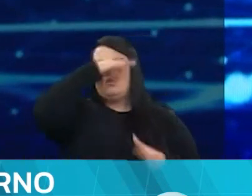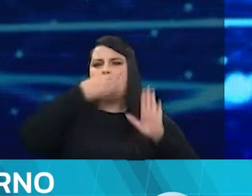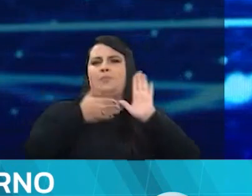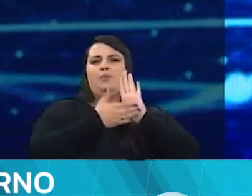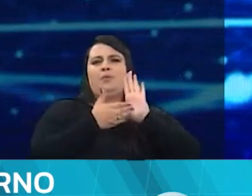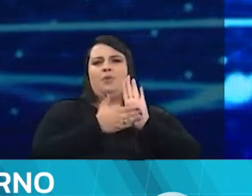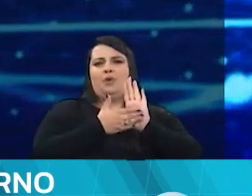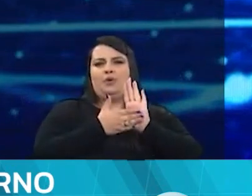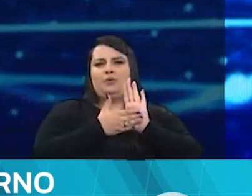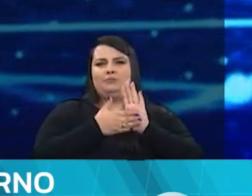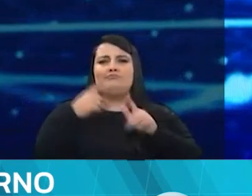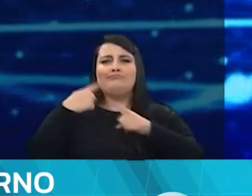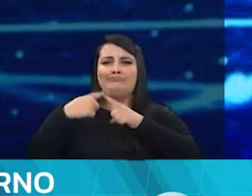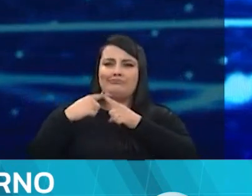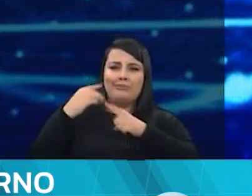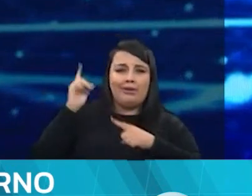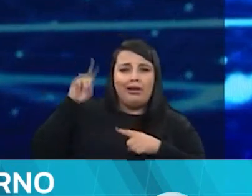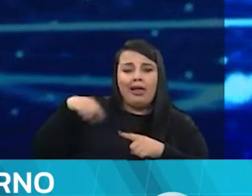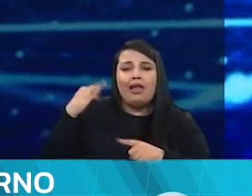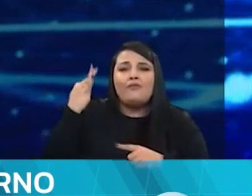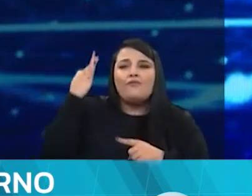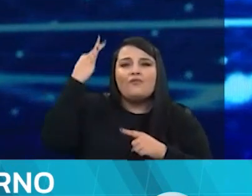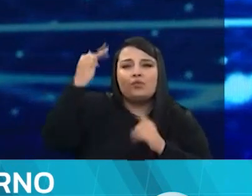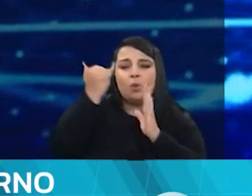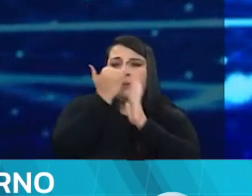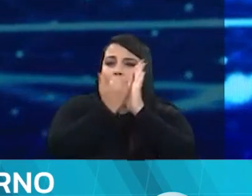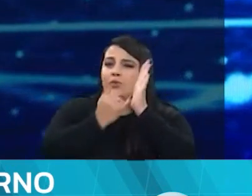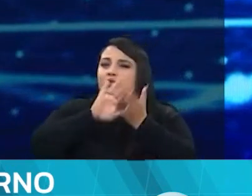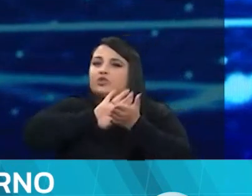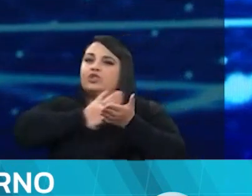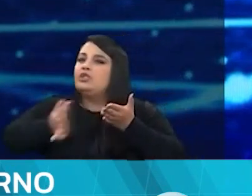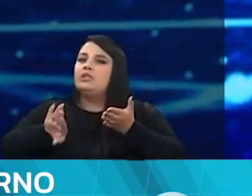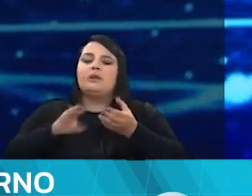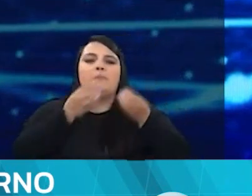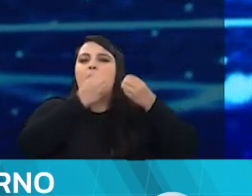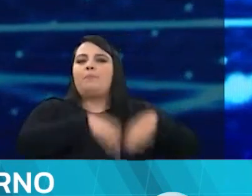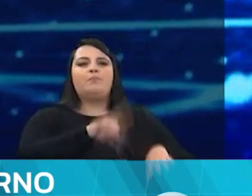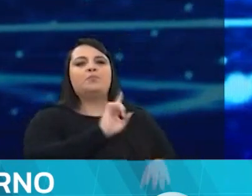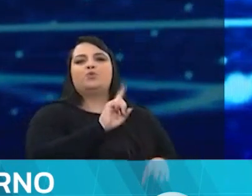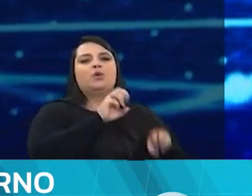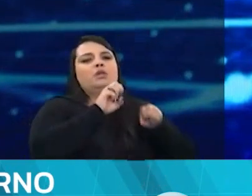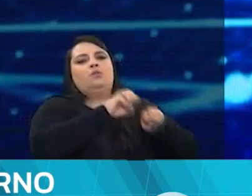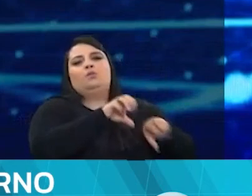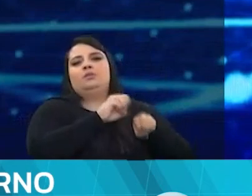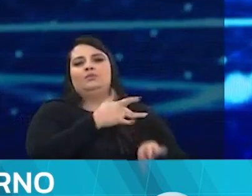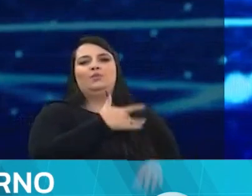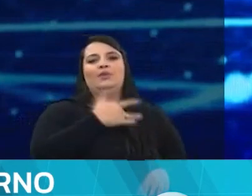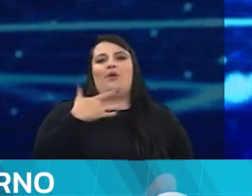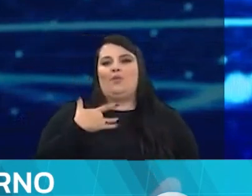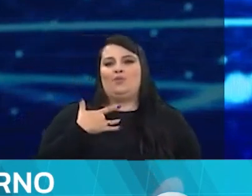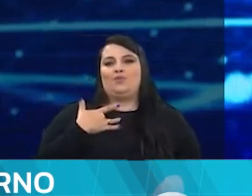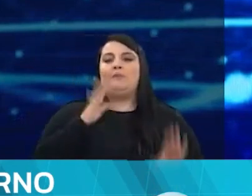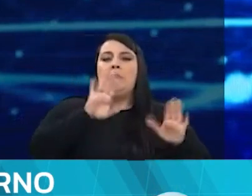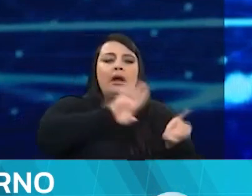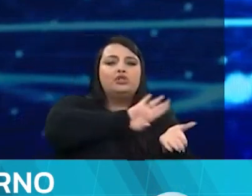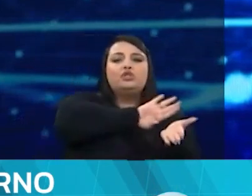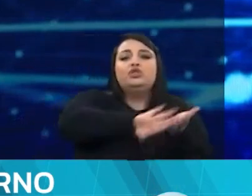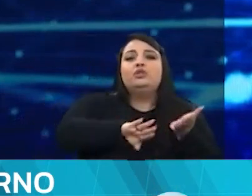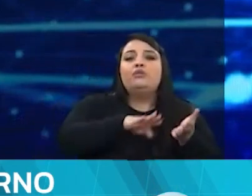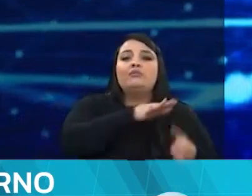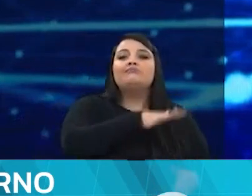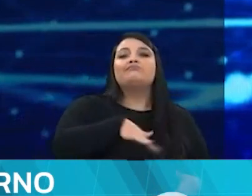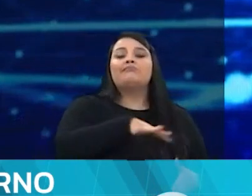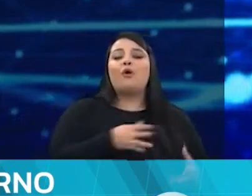mas sem prejudicar a saúde e a educação que recebe a maior parte da arrecadação do ICMS.